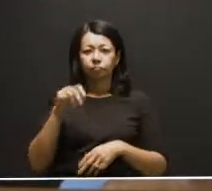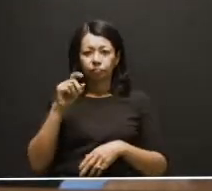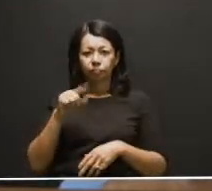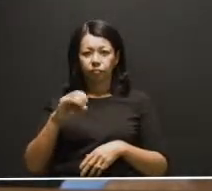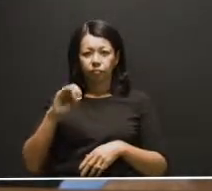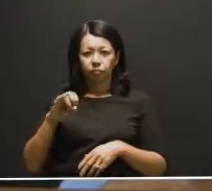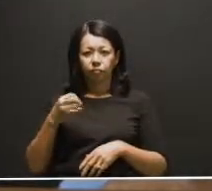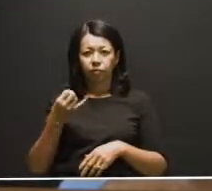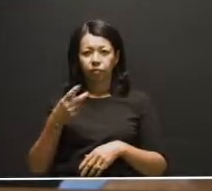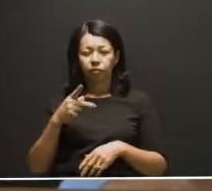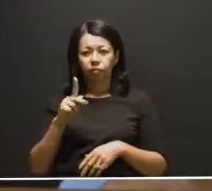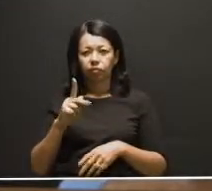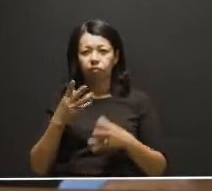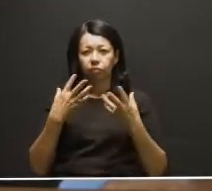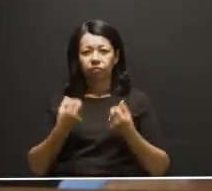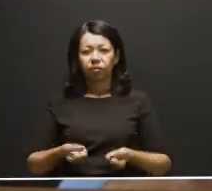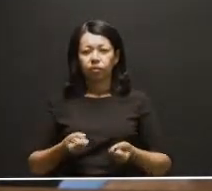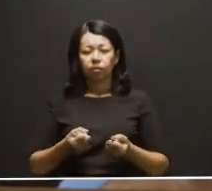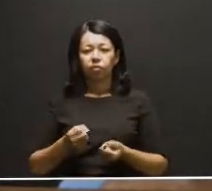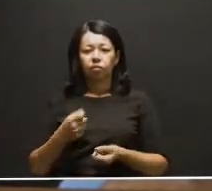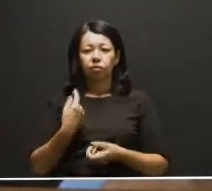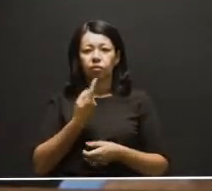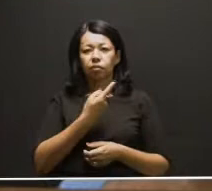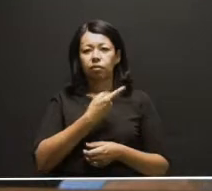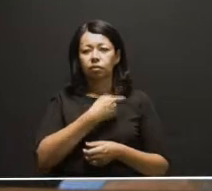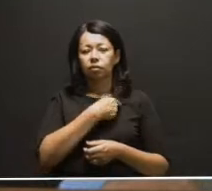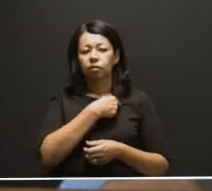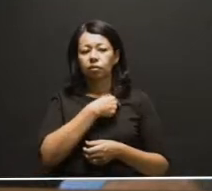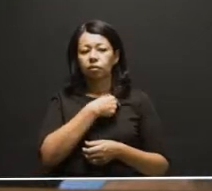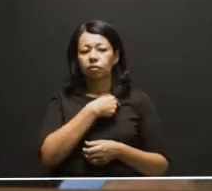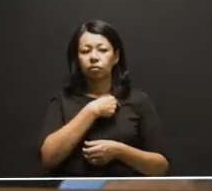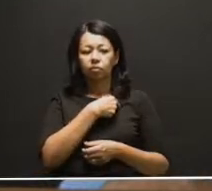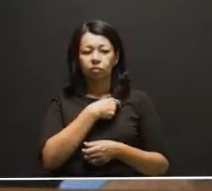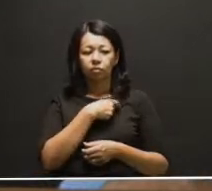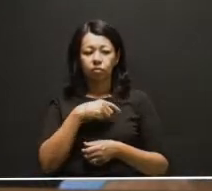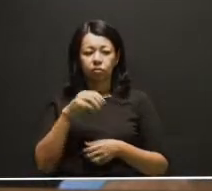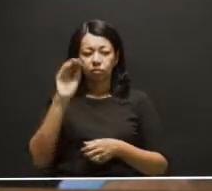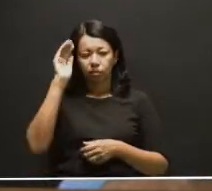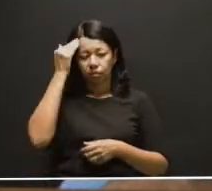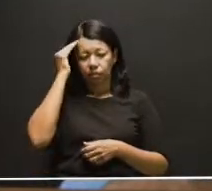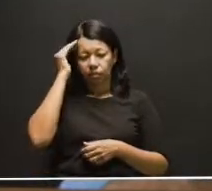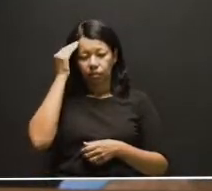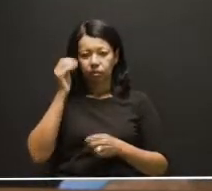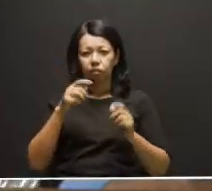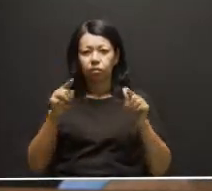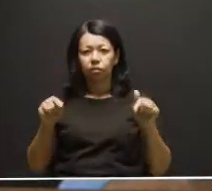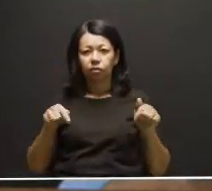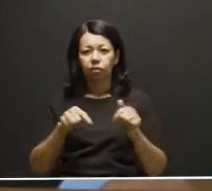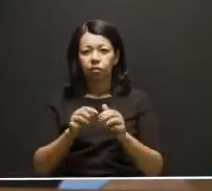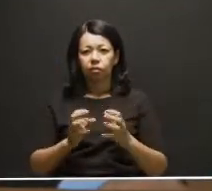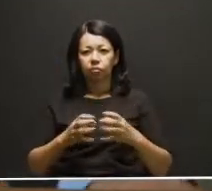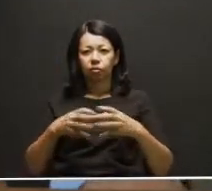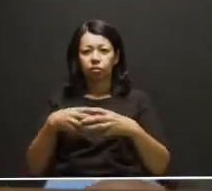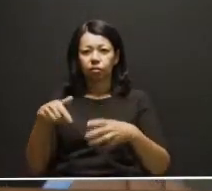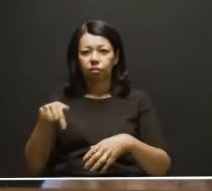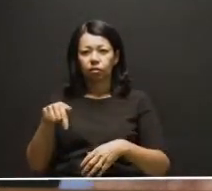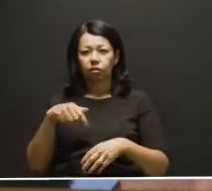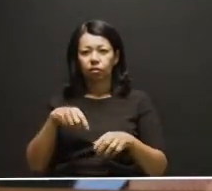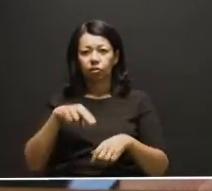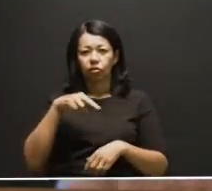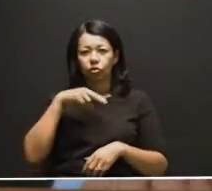conveniência e oportunidade de sua aprovação salvo melhor juízo é esse o nosso parecer sala das comissões 7 de novembro